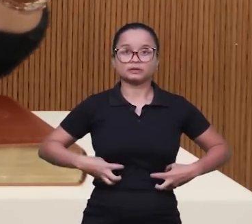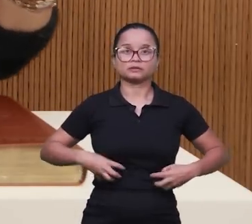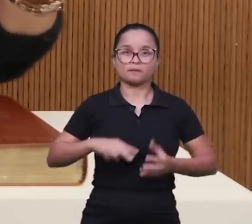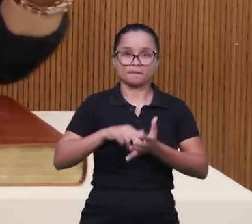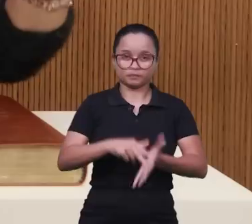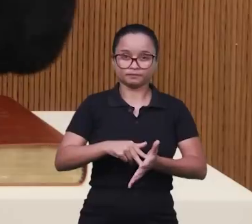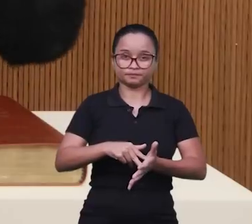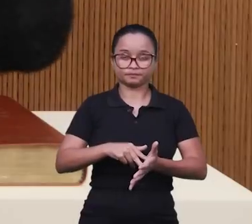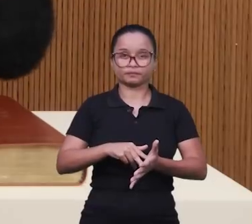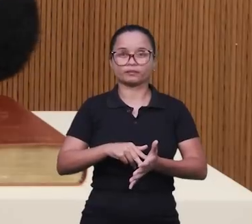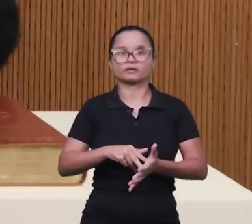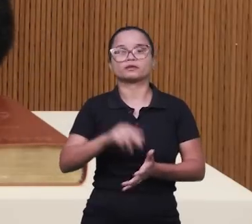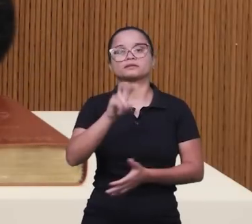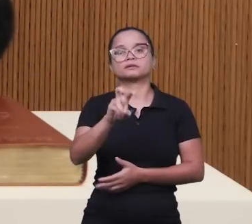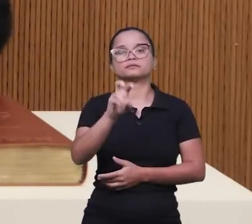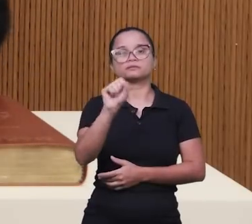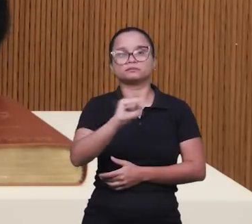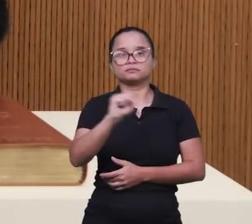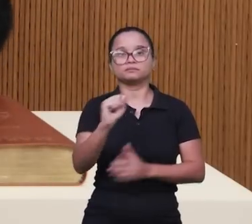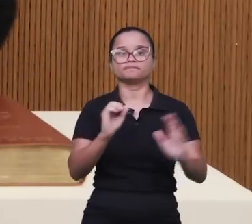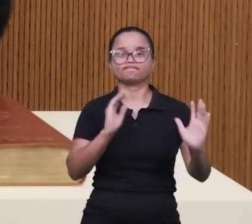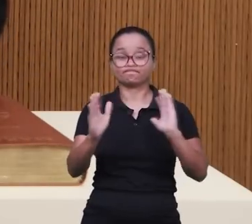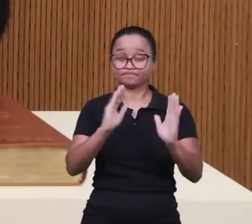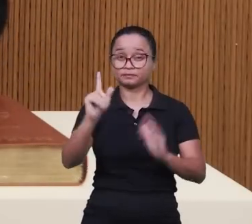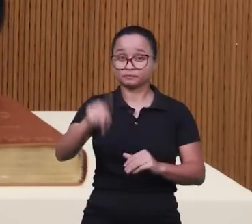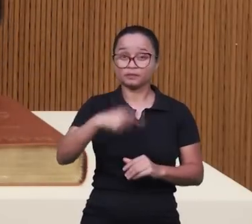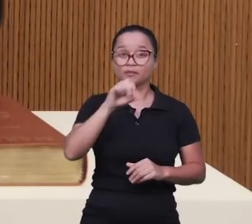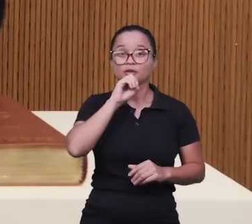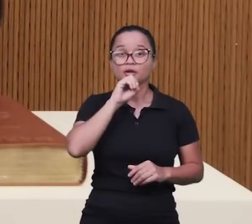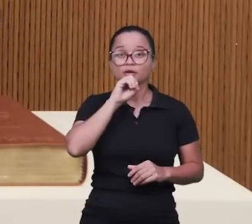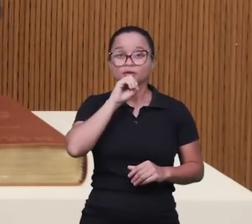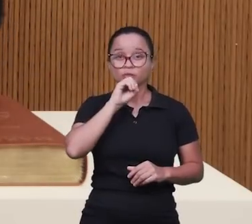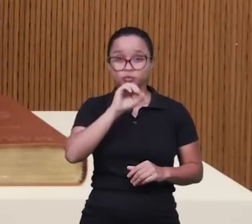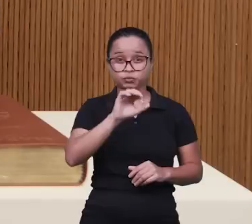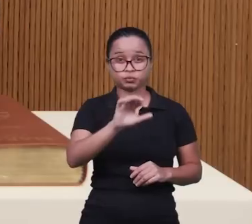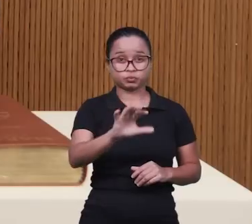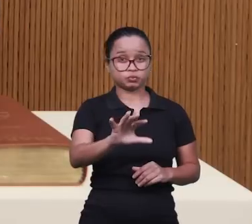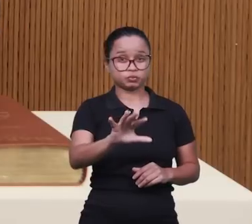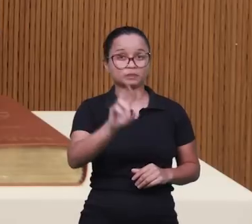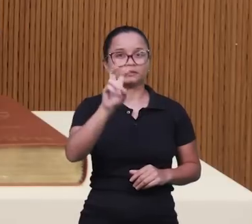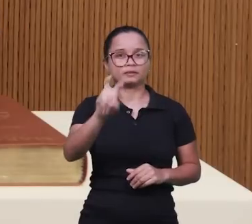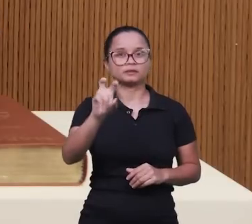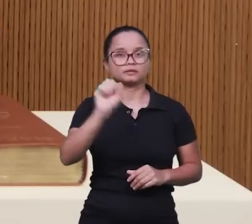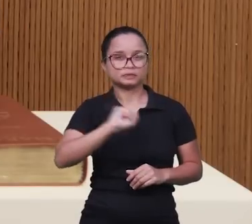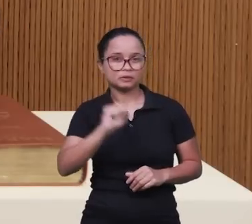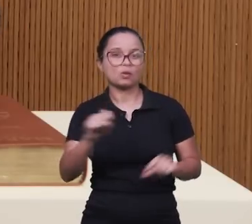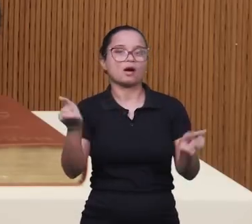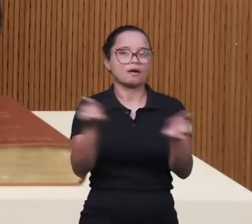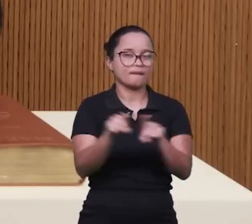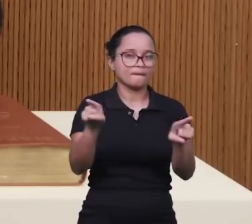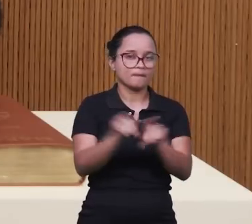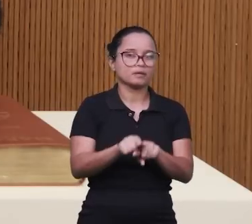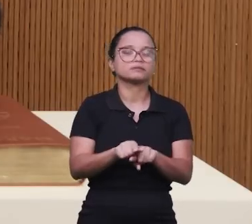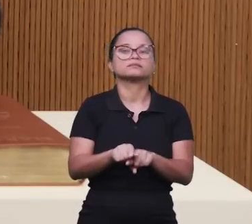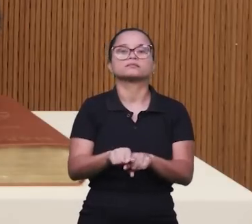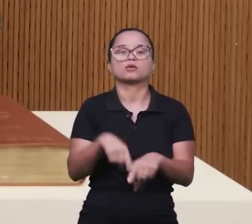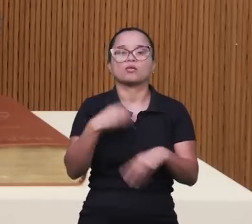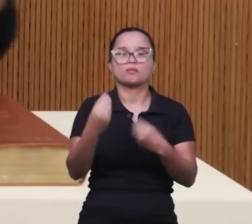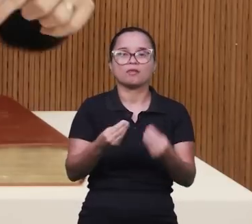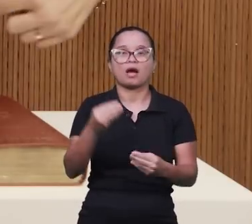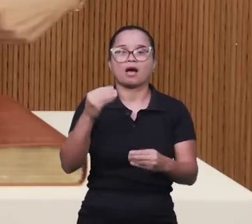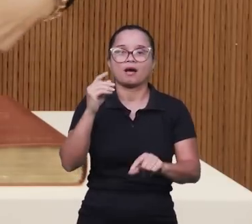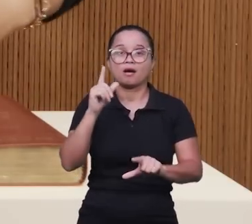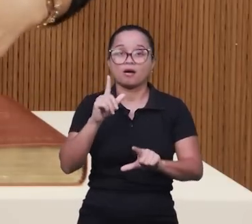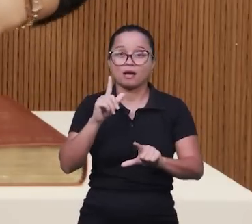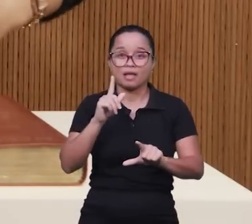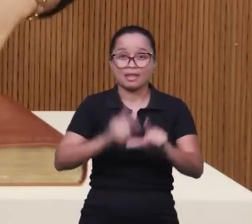sustentada durante 5 segundos. Depois eu soltei o ar em 5 segundos também com a consoante